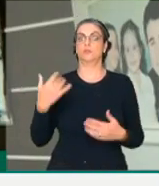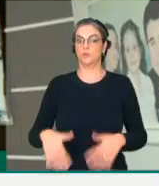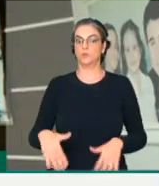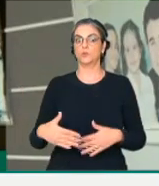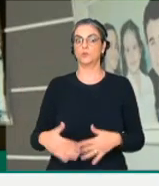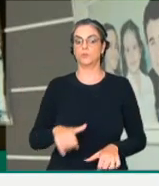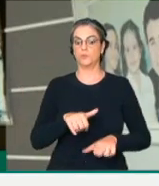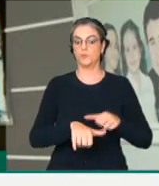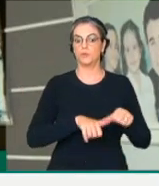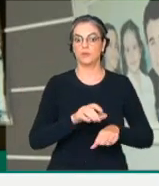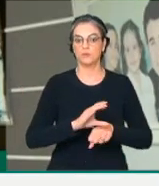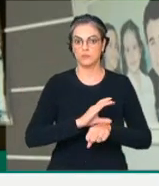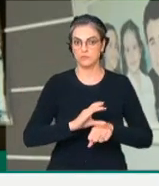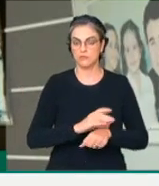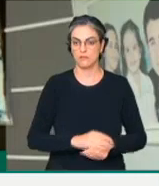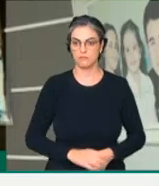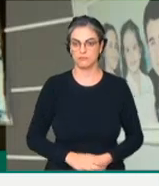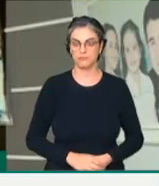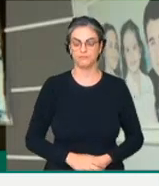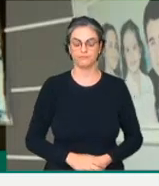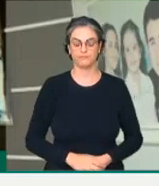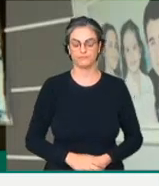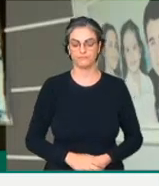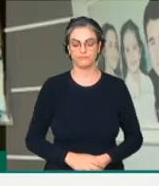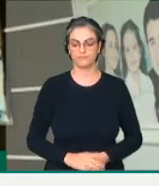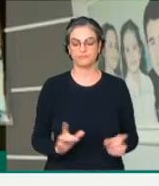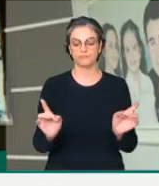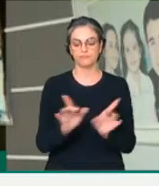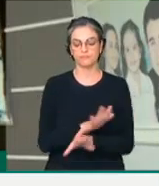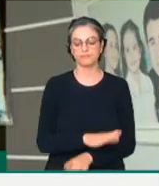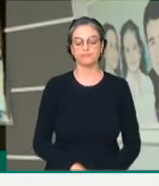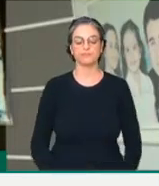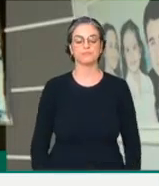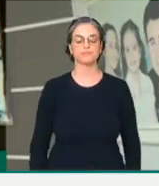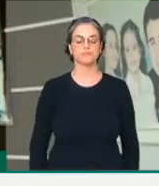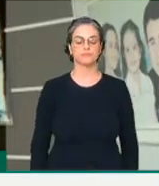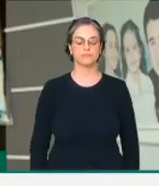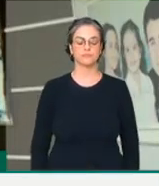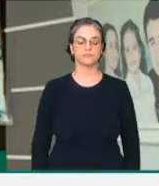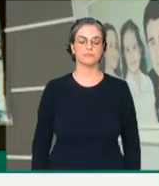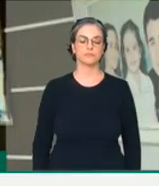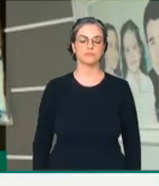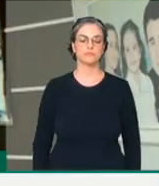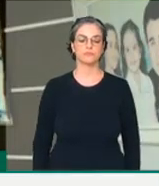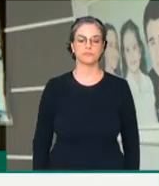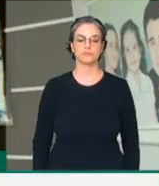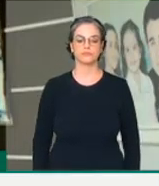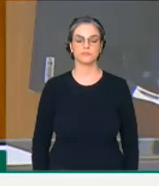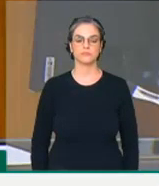constitucional. É o que tinha a dizer, senhor presidente. Ok, deputado Fábio Tradi.